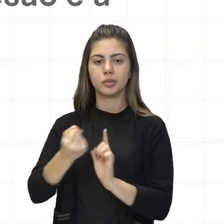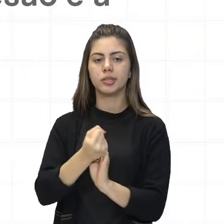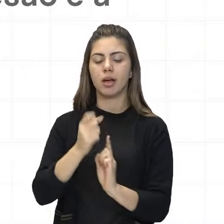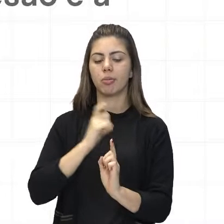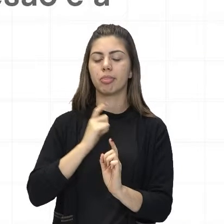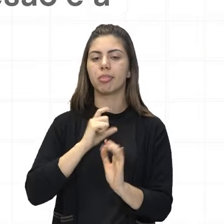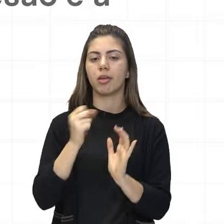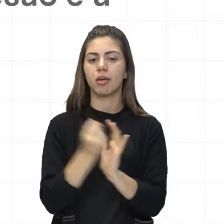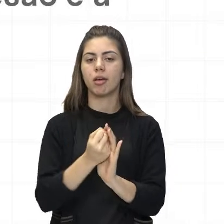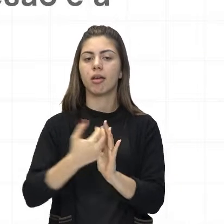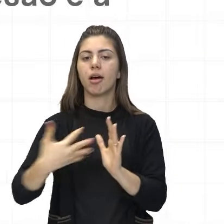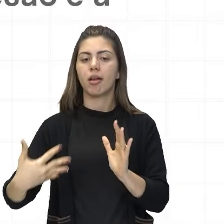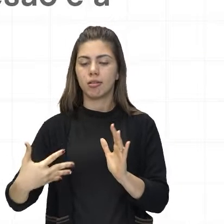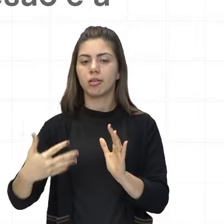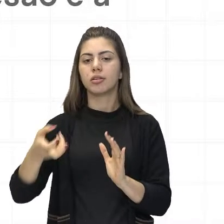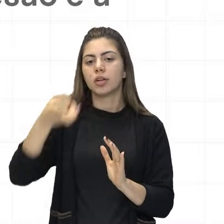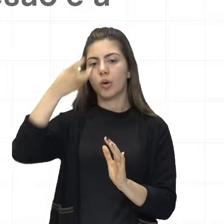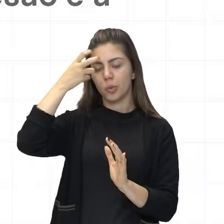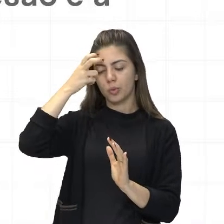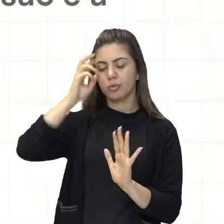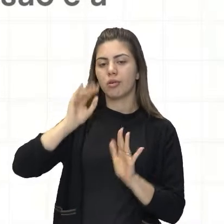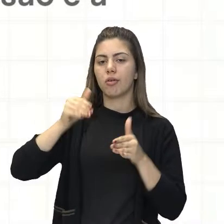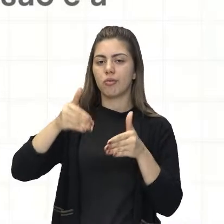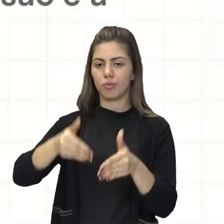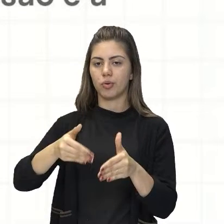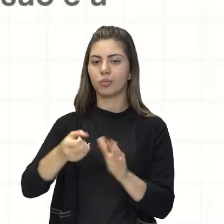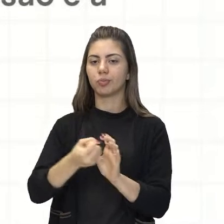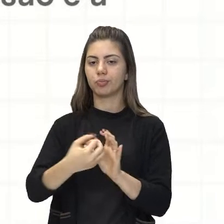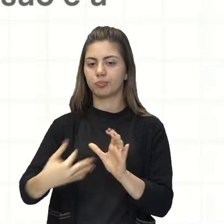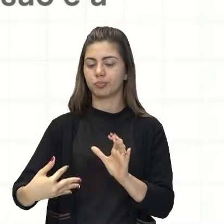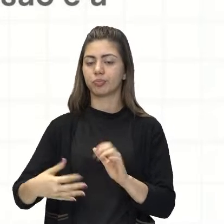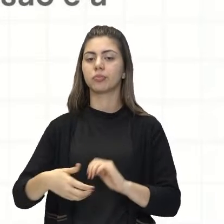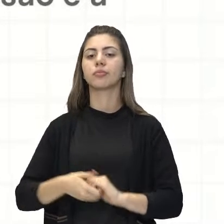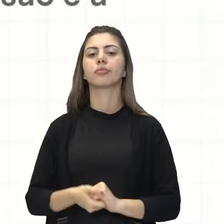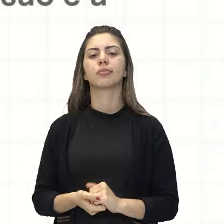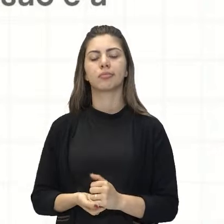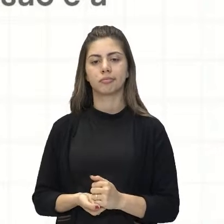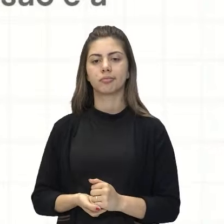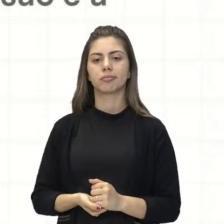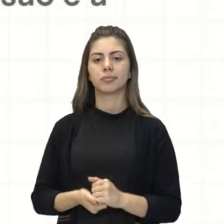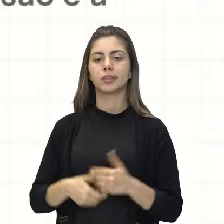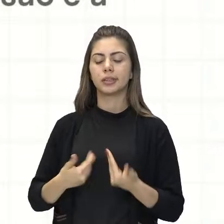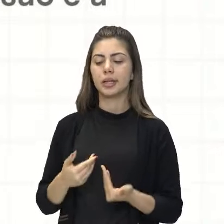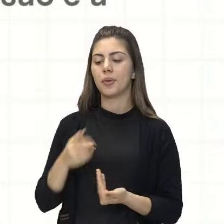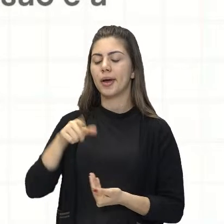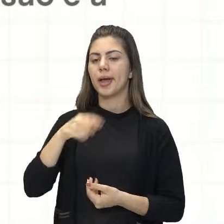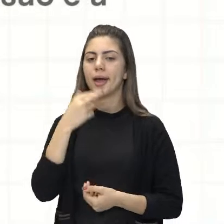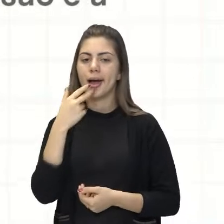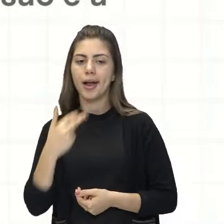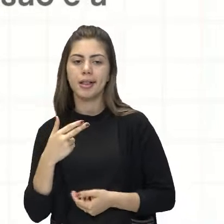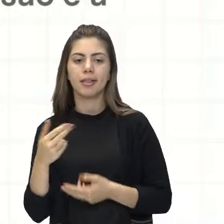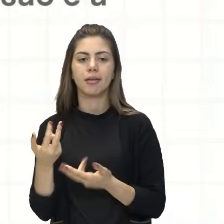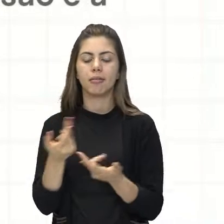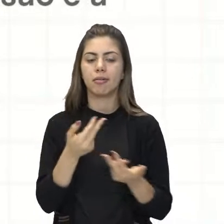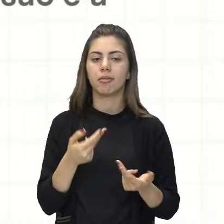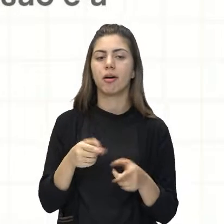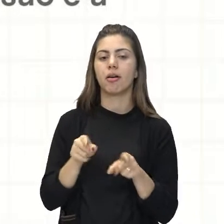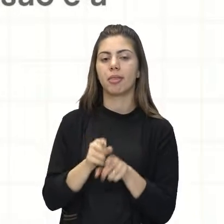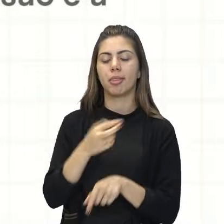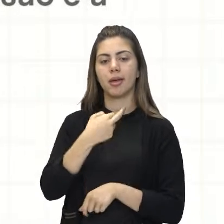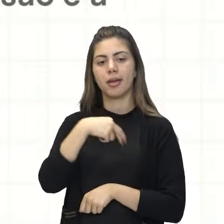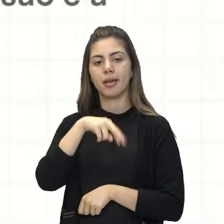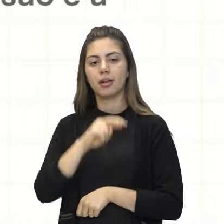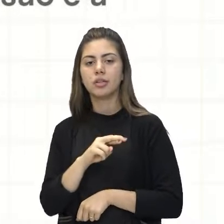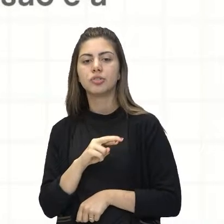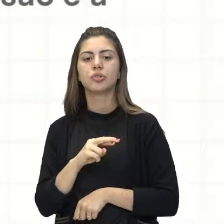características culturais específicas. Então é um grupo que compartilha ali o mesmo idioma, a